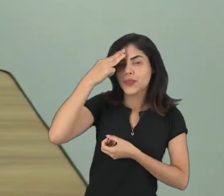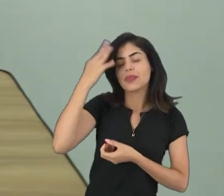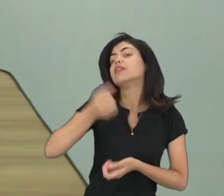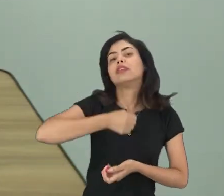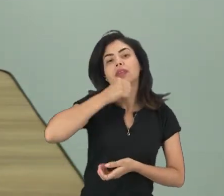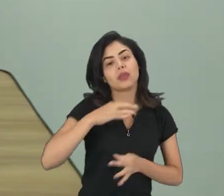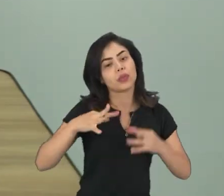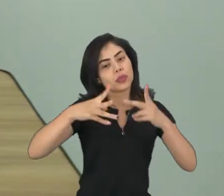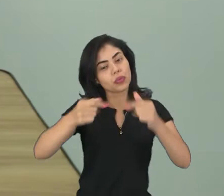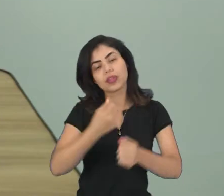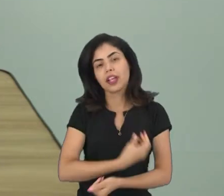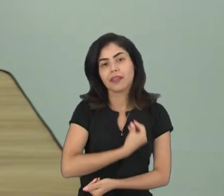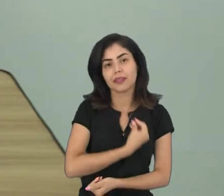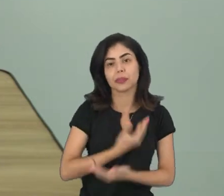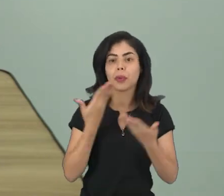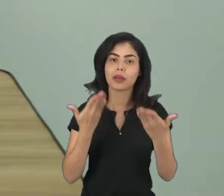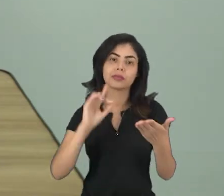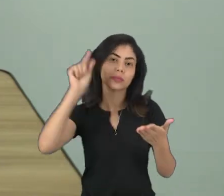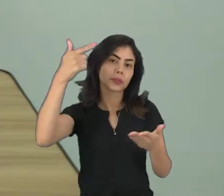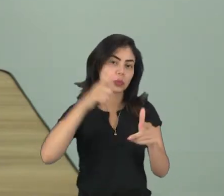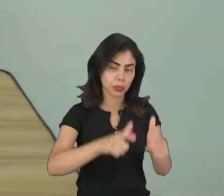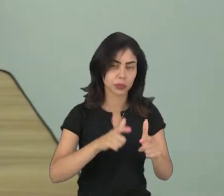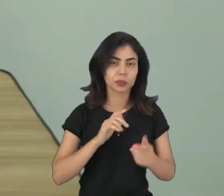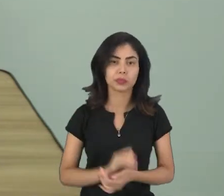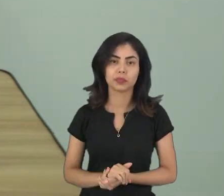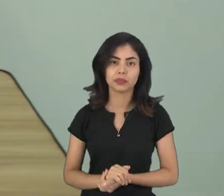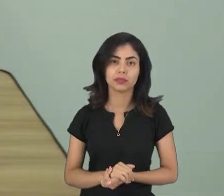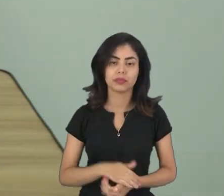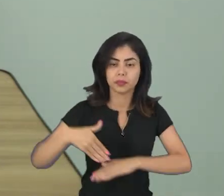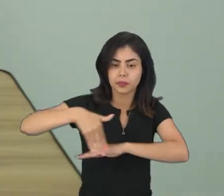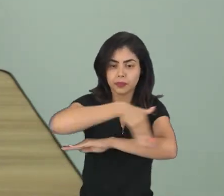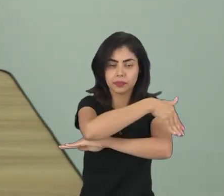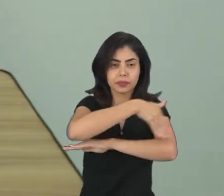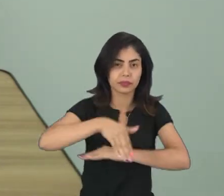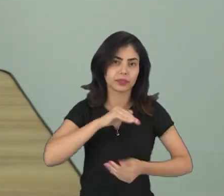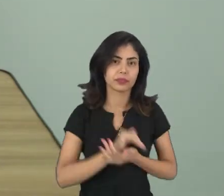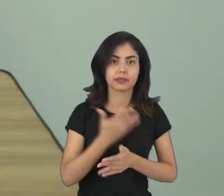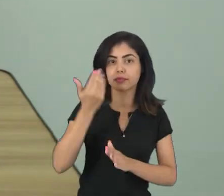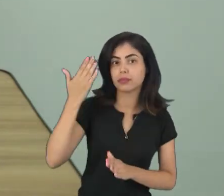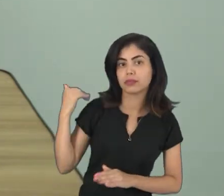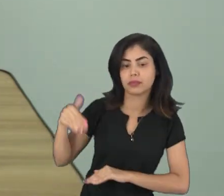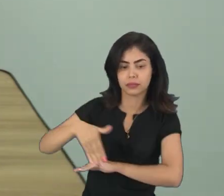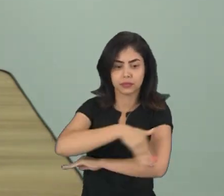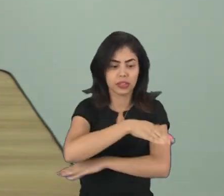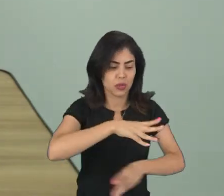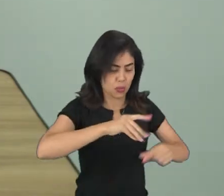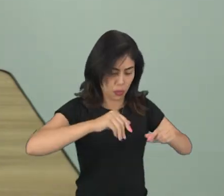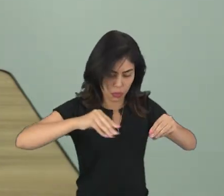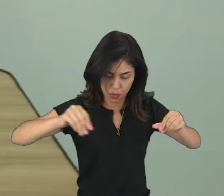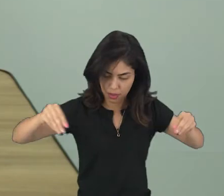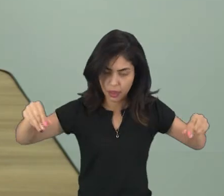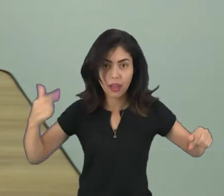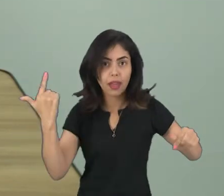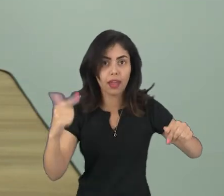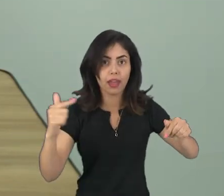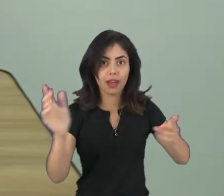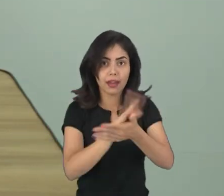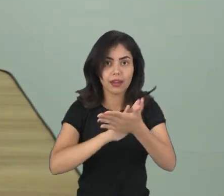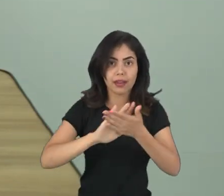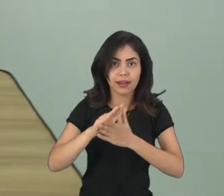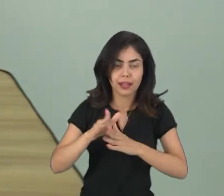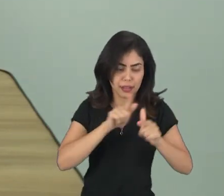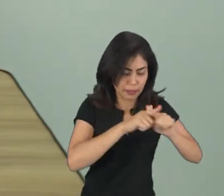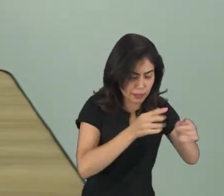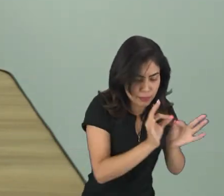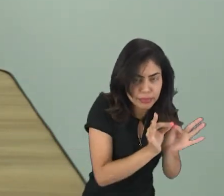avô tudo o que ele vivenciou naquele lugar. As ruas que antes eram ruas de terra, não tinha